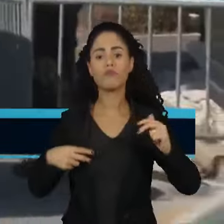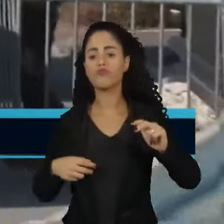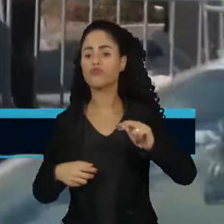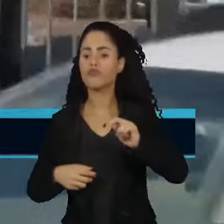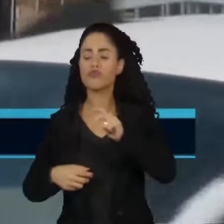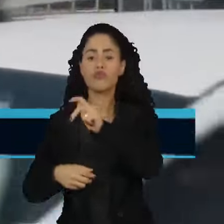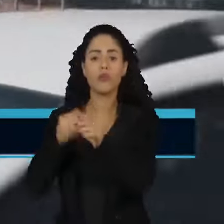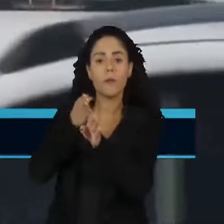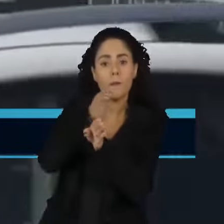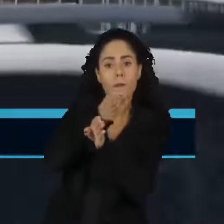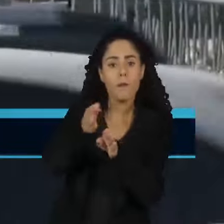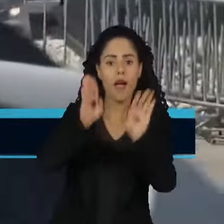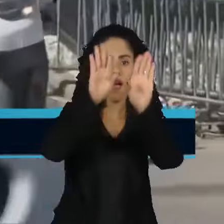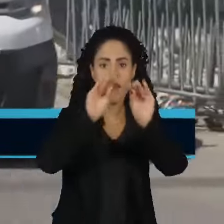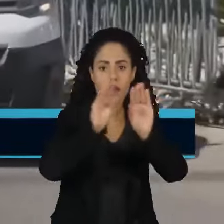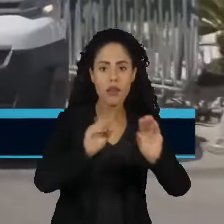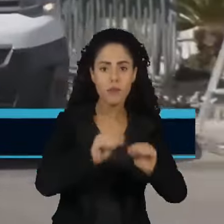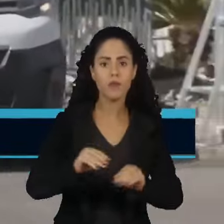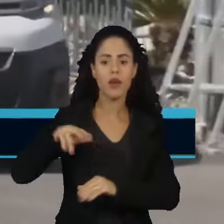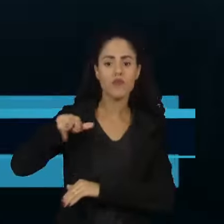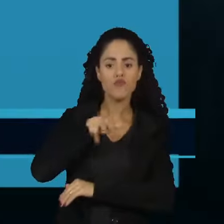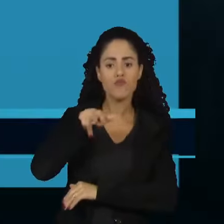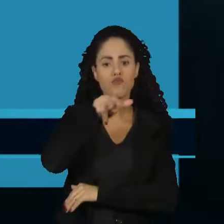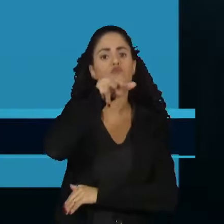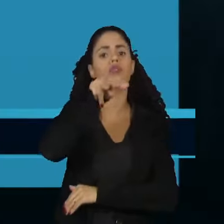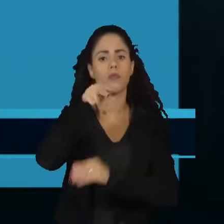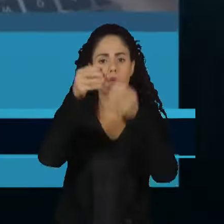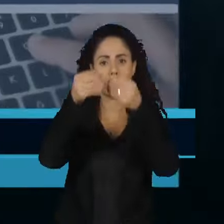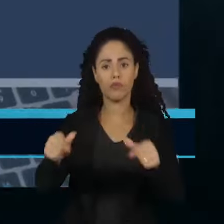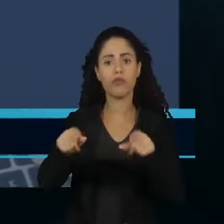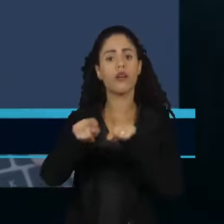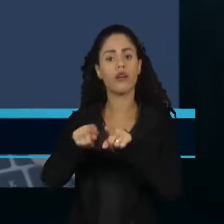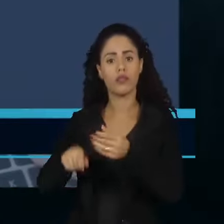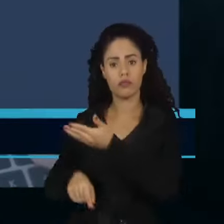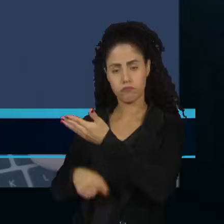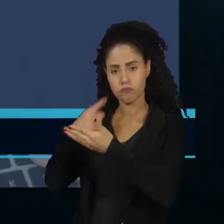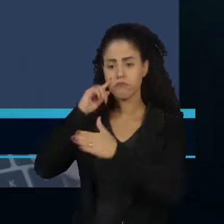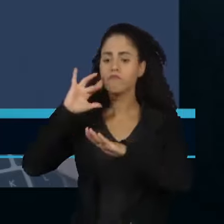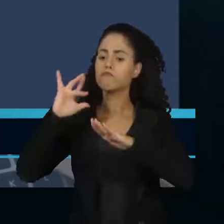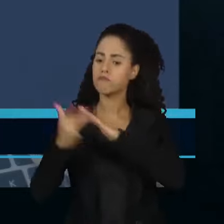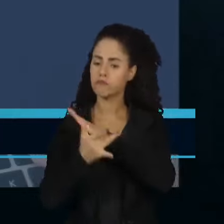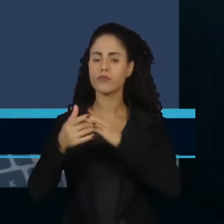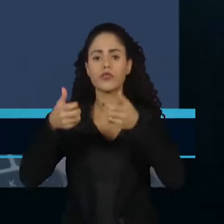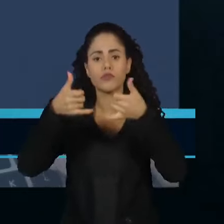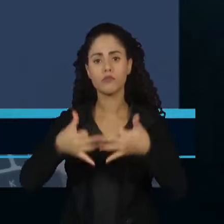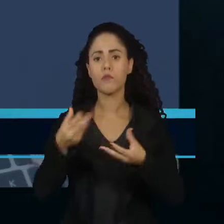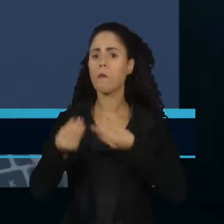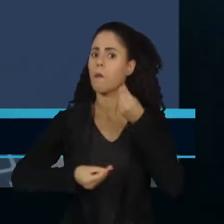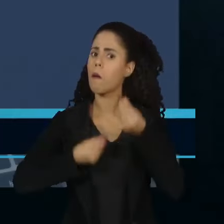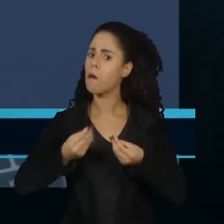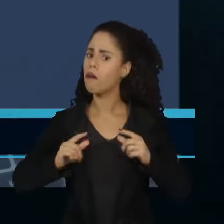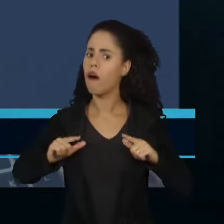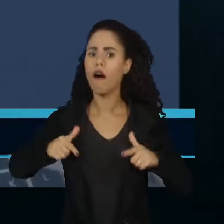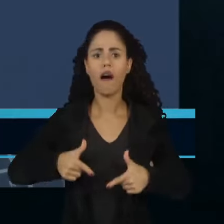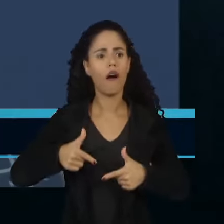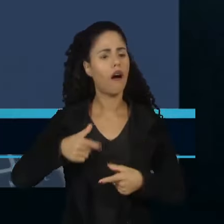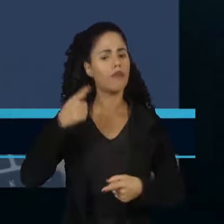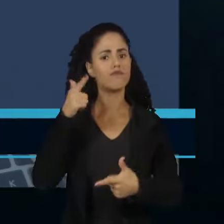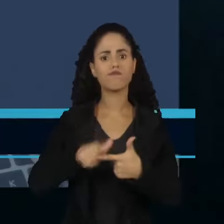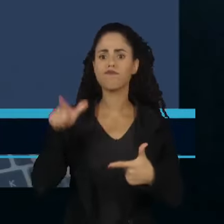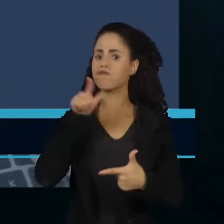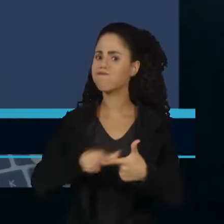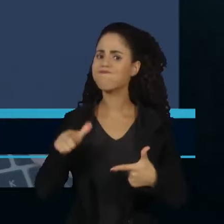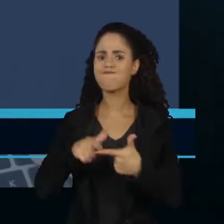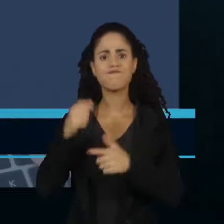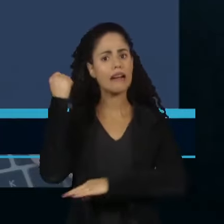a fronteira com o Líbano foram interceptados. Em sua rede social, Netanyahu classificou a ação como um erro grave